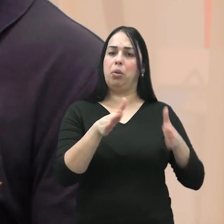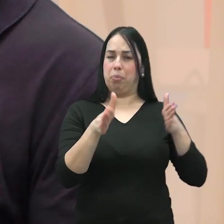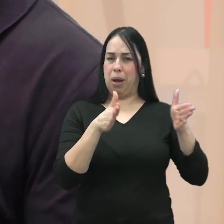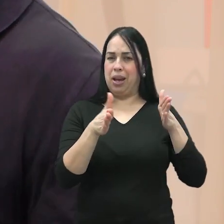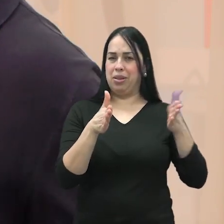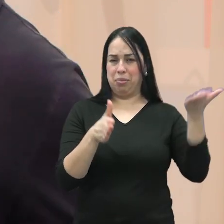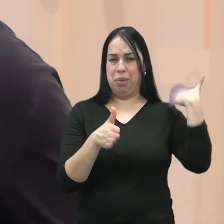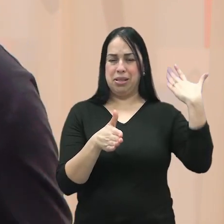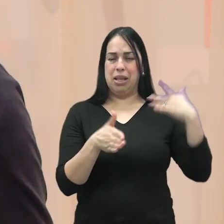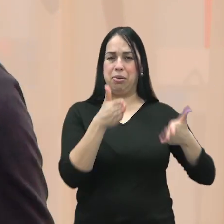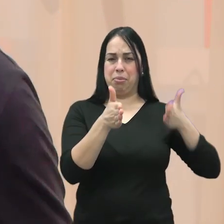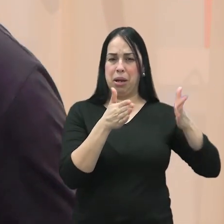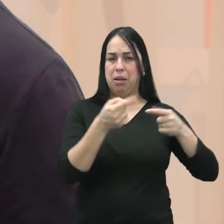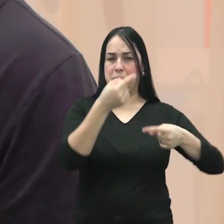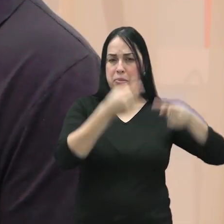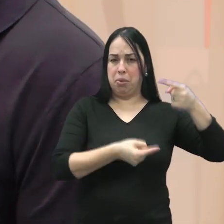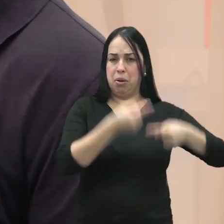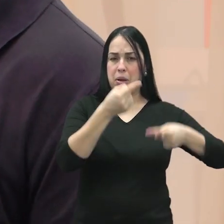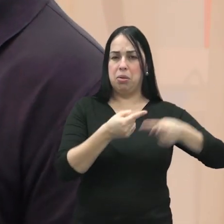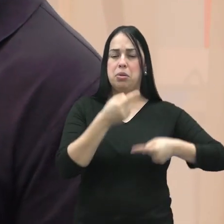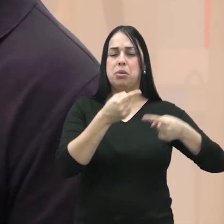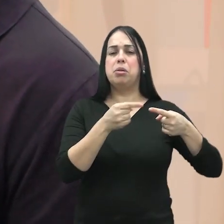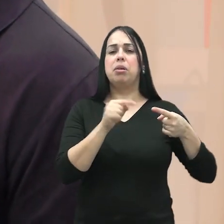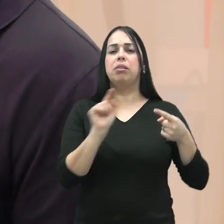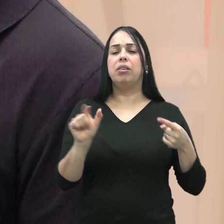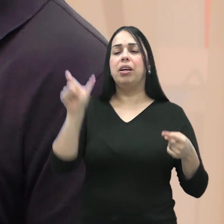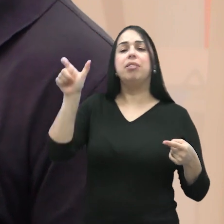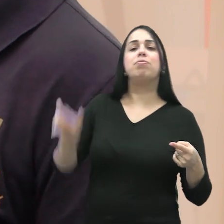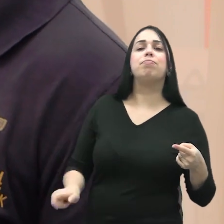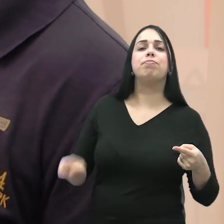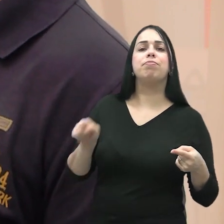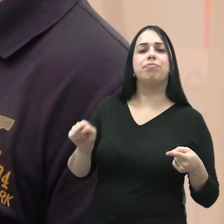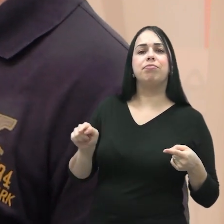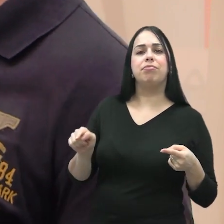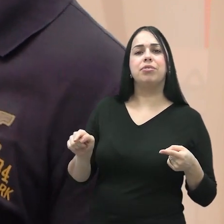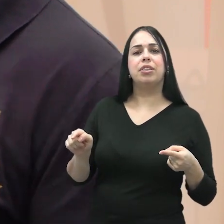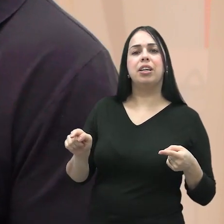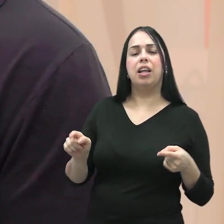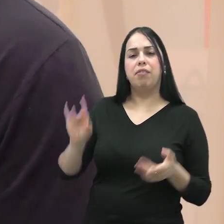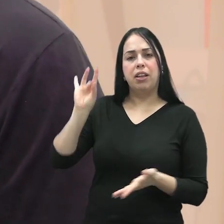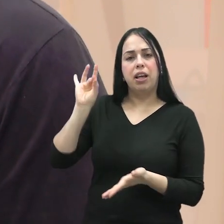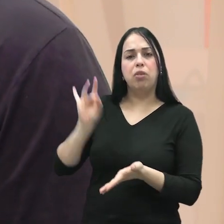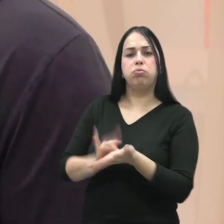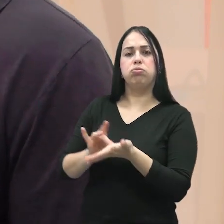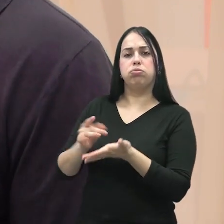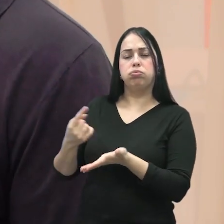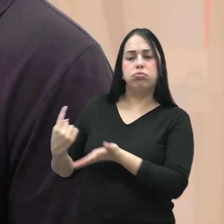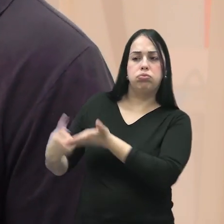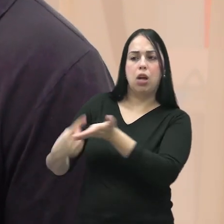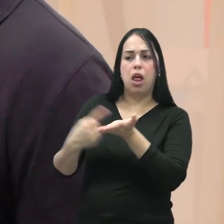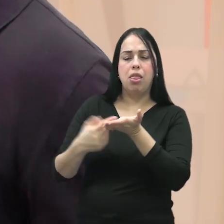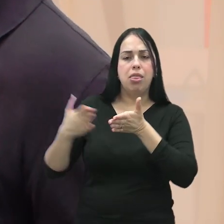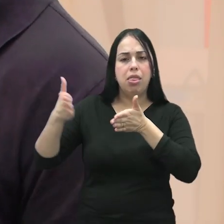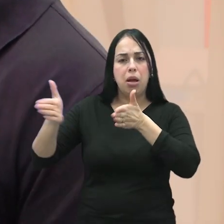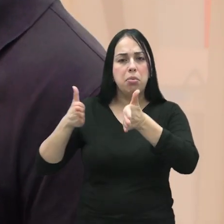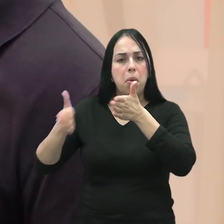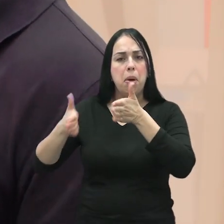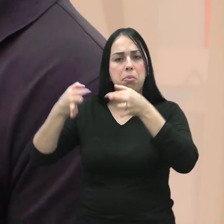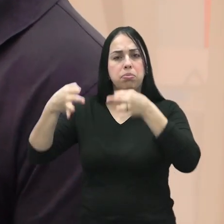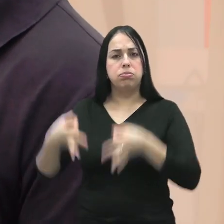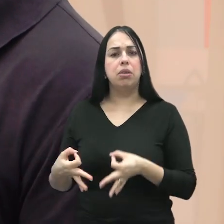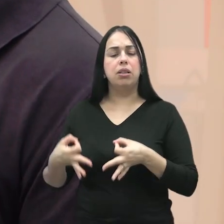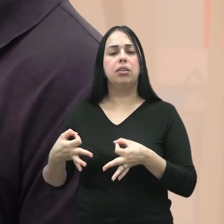período e pela própria memória oficial da Primeira República como alguém que vai consolidar, né, o regime. Então,